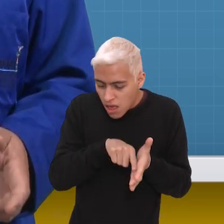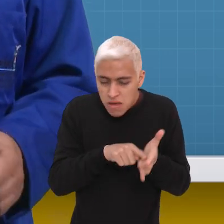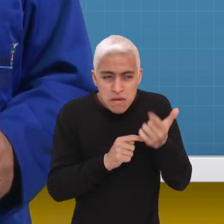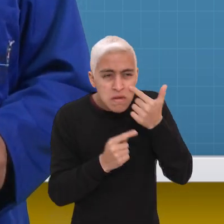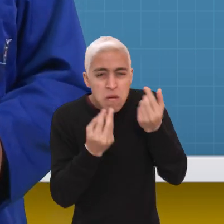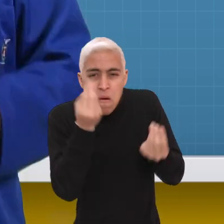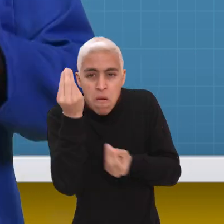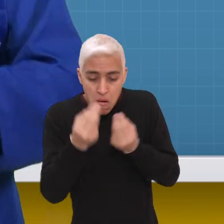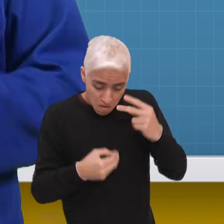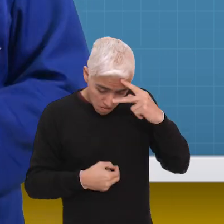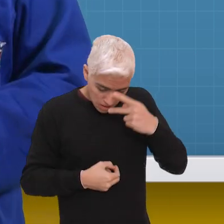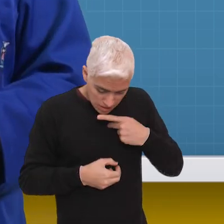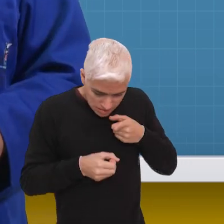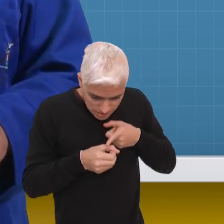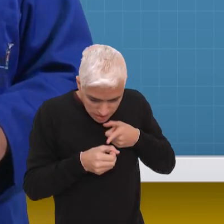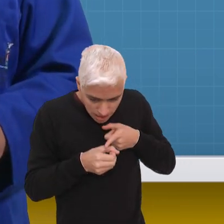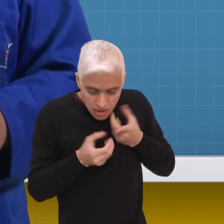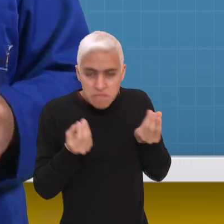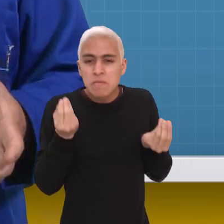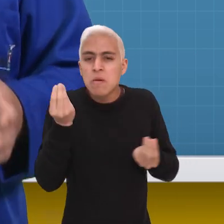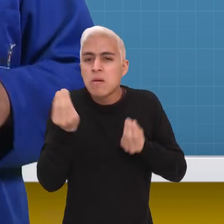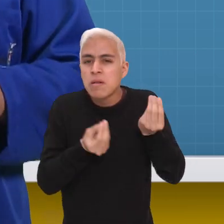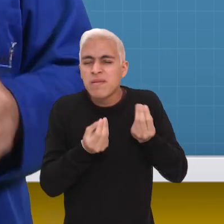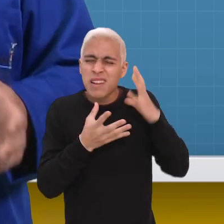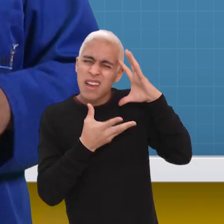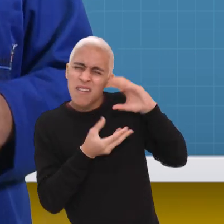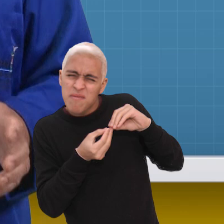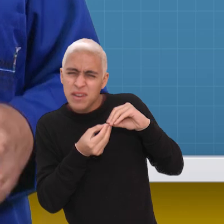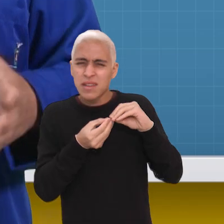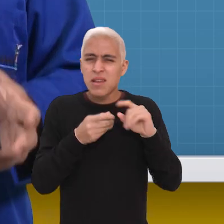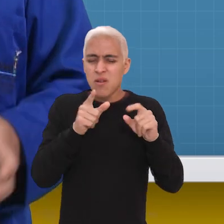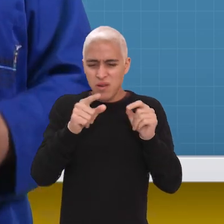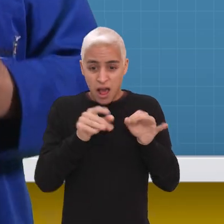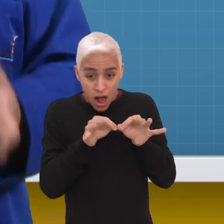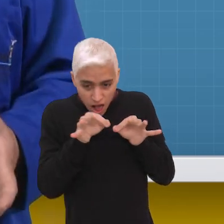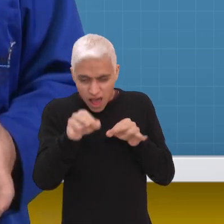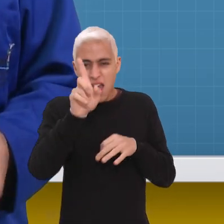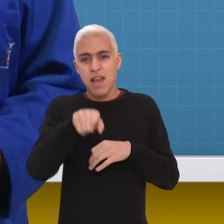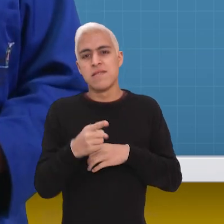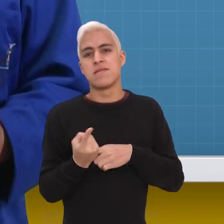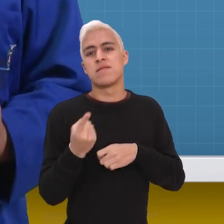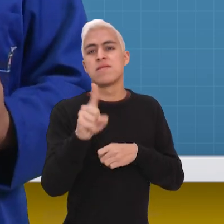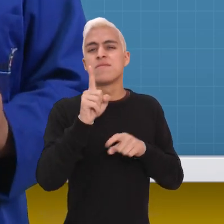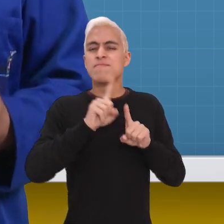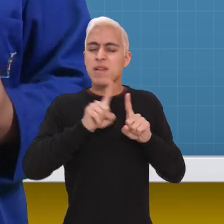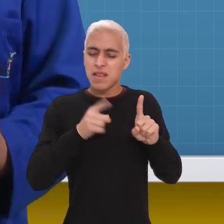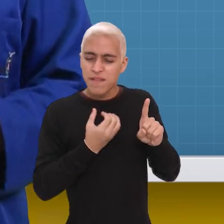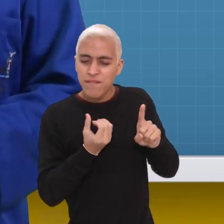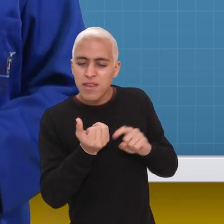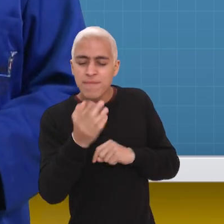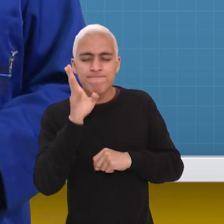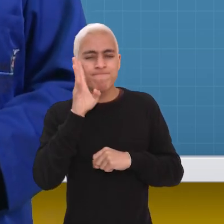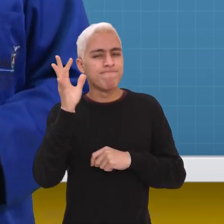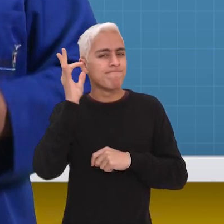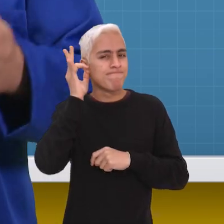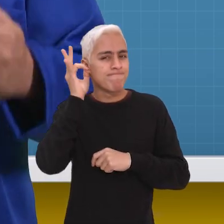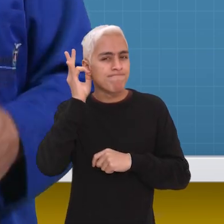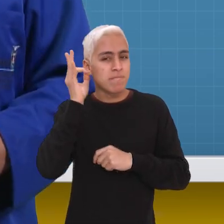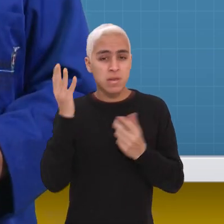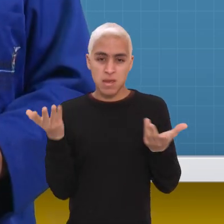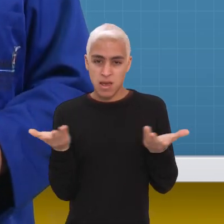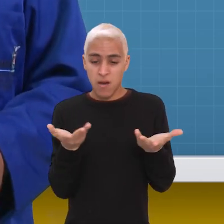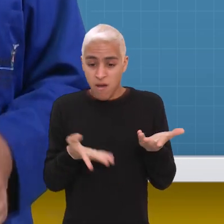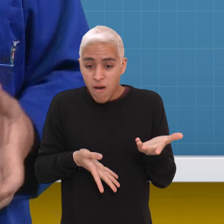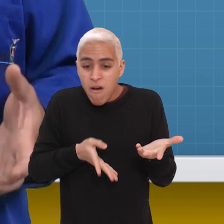uma olhadinha da sua cidade. Até para entender, quando o professor fala que é distante, mas é uma viagem muito bacana. E nós